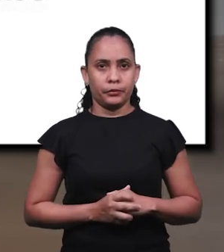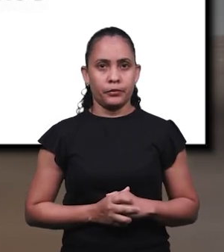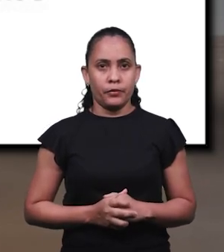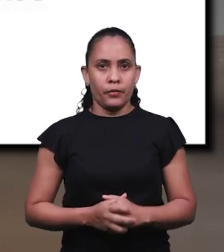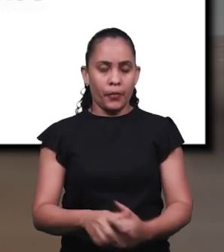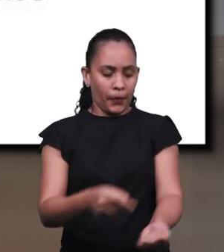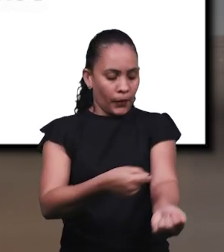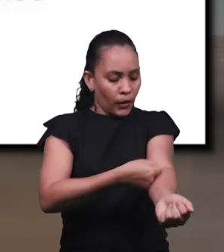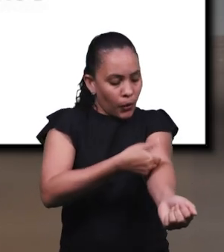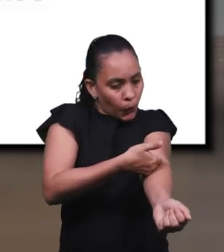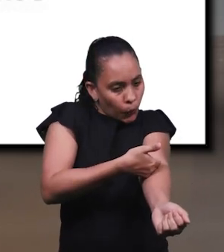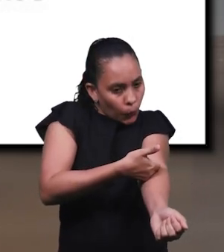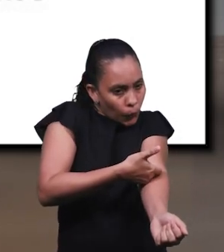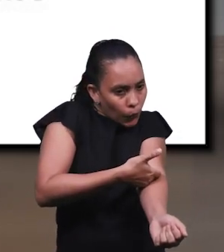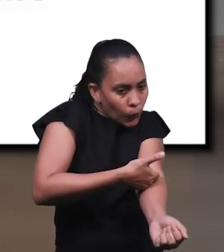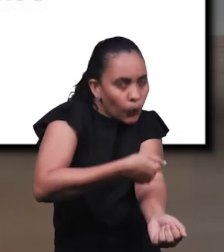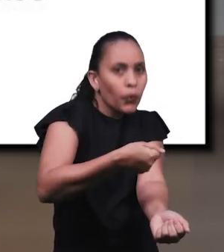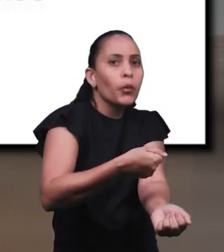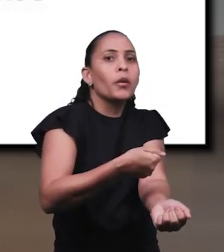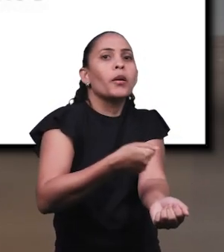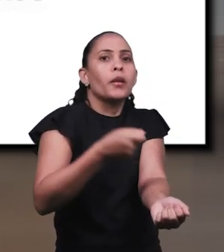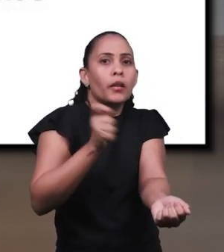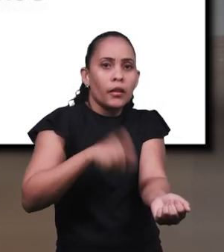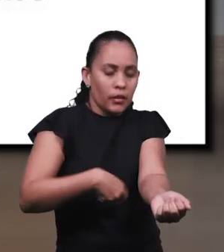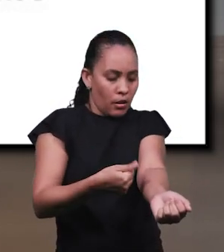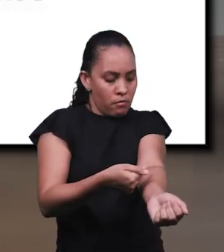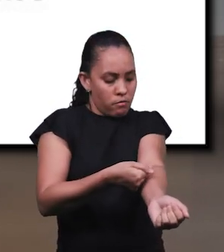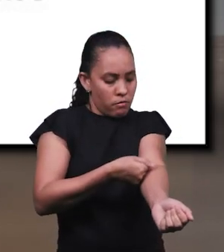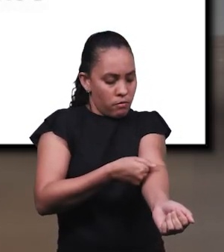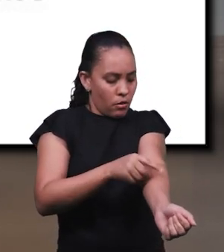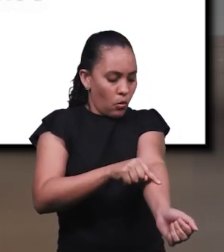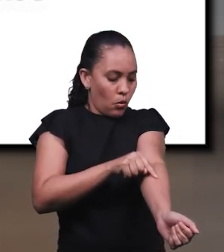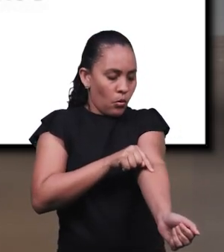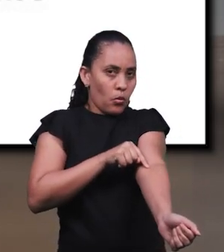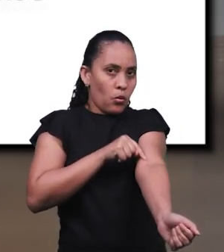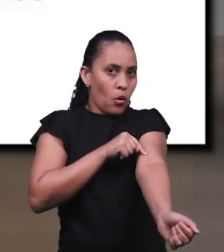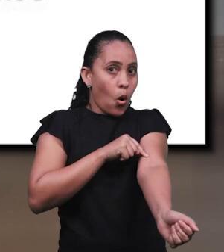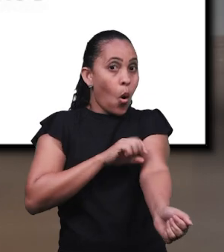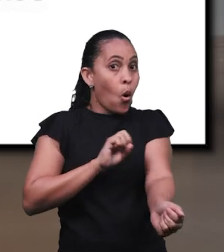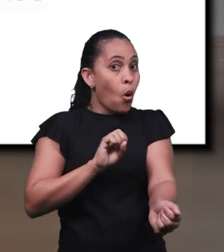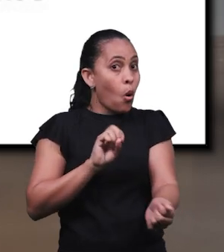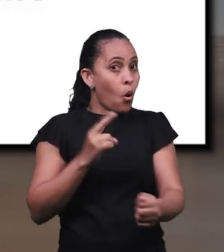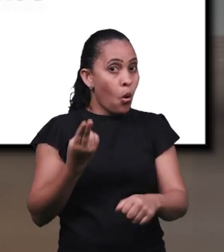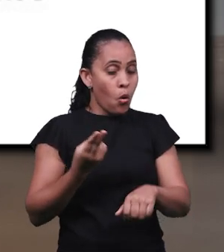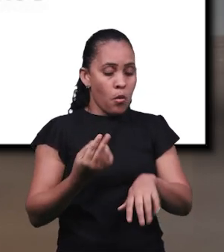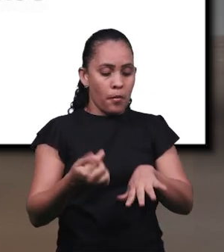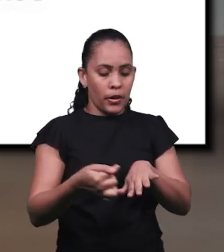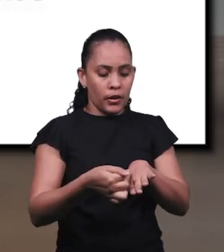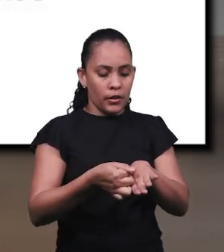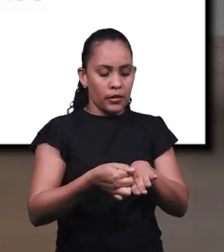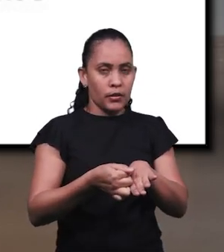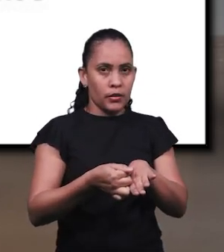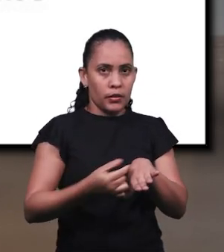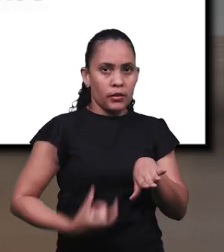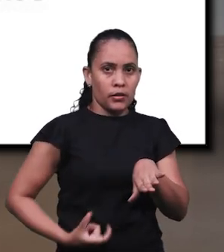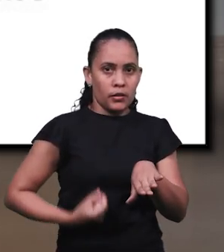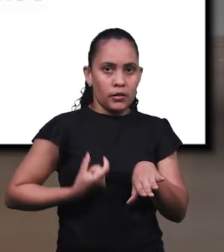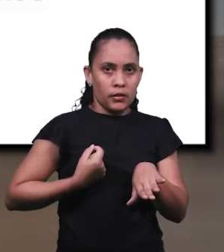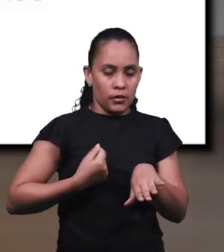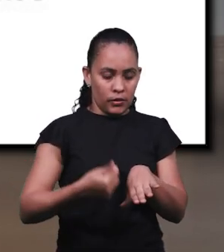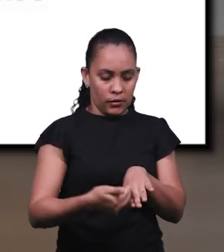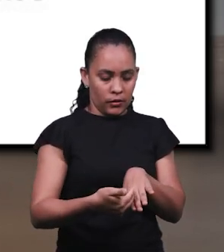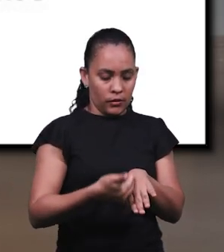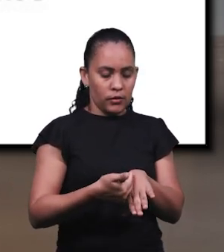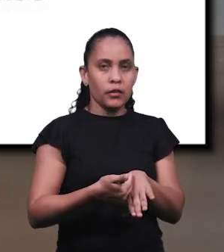puxar esse sangue, que é um acesso de veia, ou então uma pequena cirurgia no braço que liga uma artéria com uma veia e